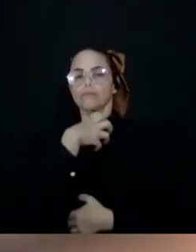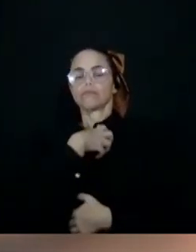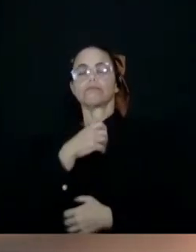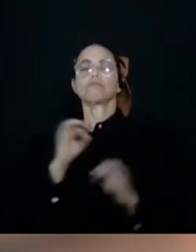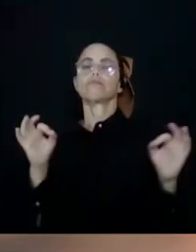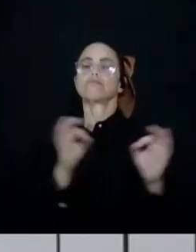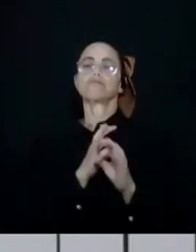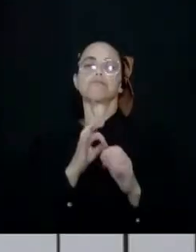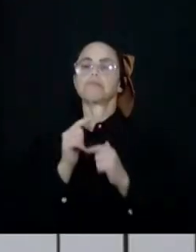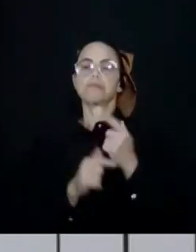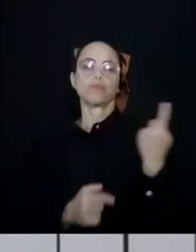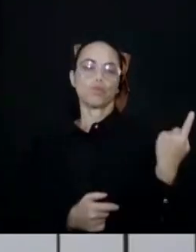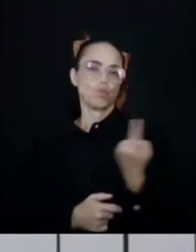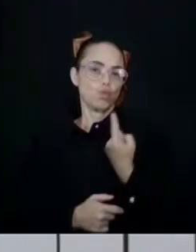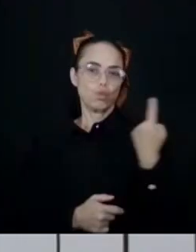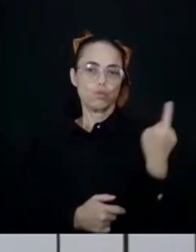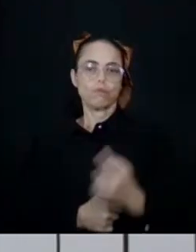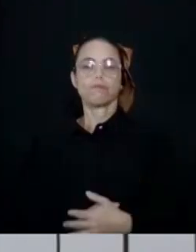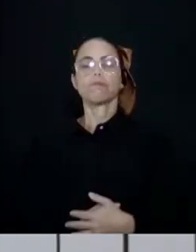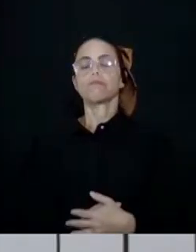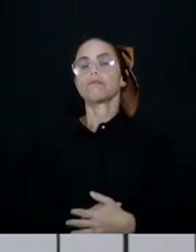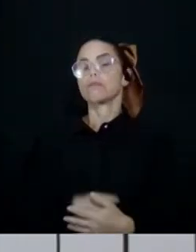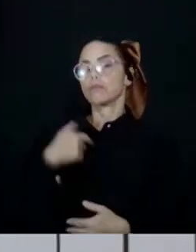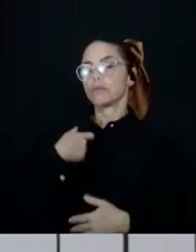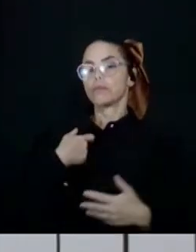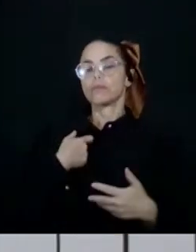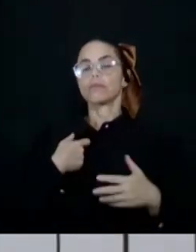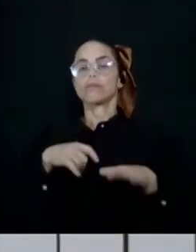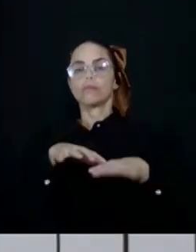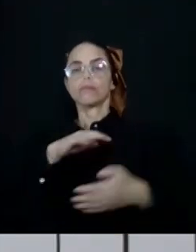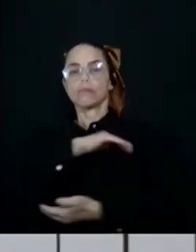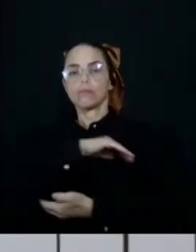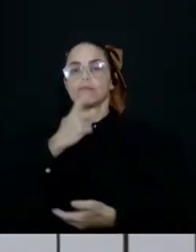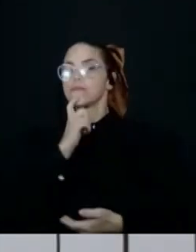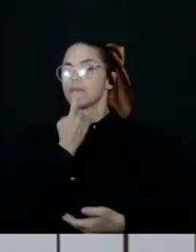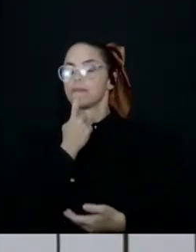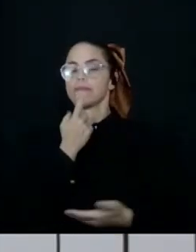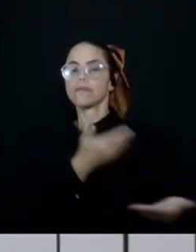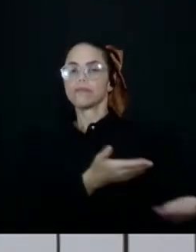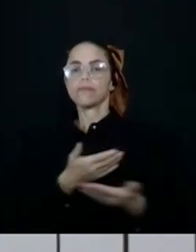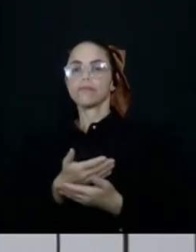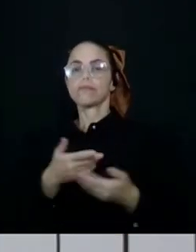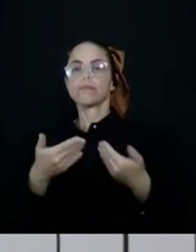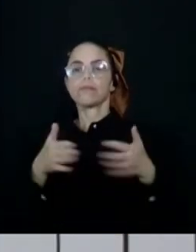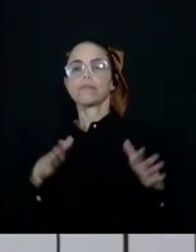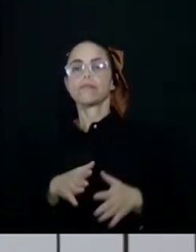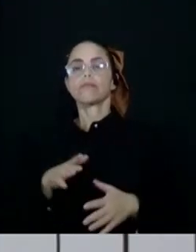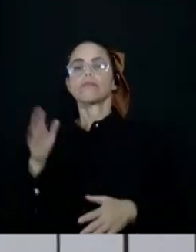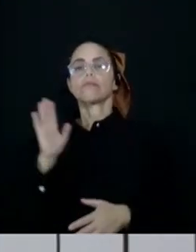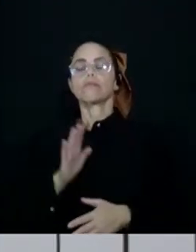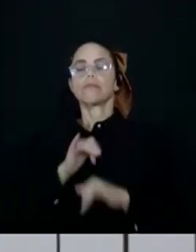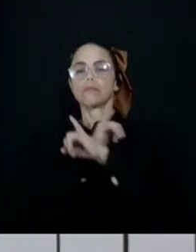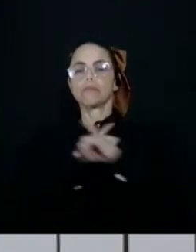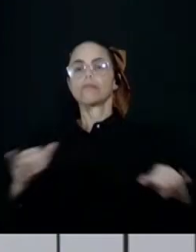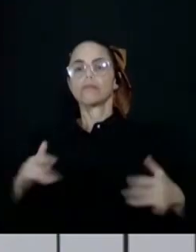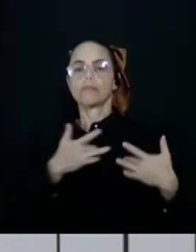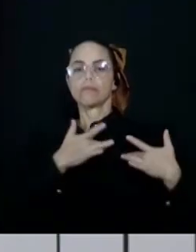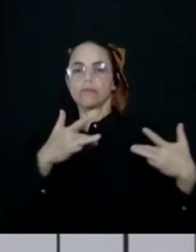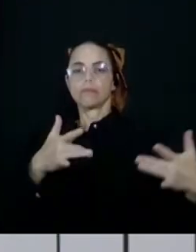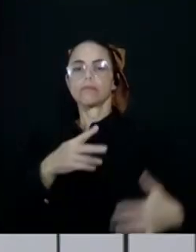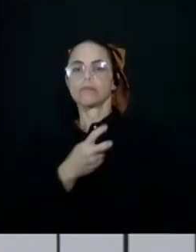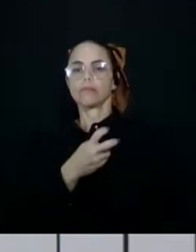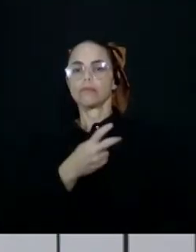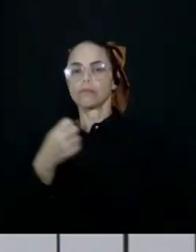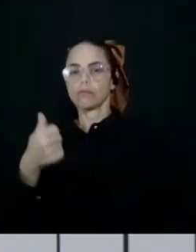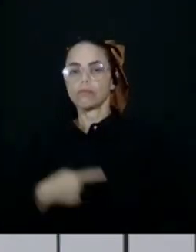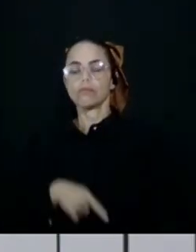sozinho. E a Câmara de Campinas recebeu também o lançamento da campanha da Fraternidade 2026, que neste